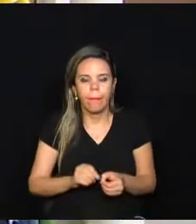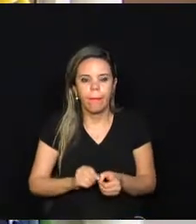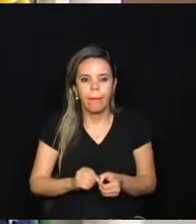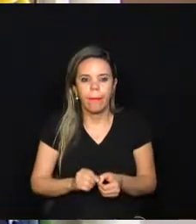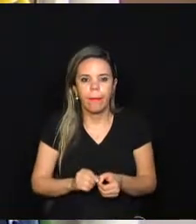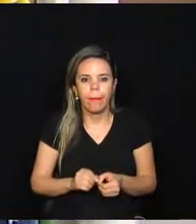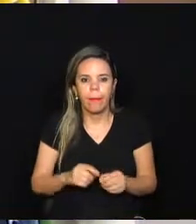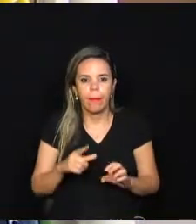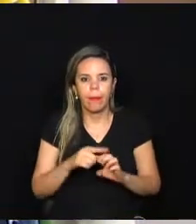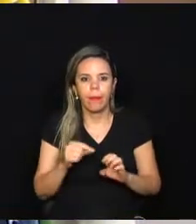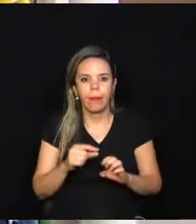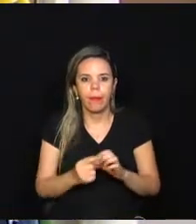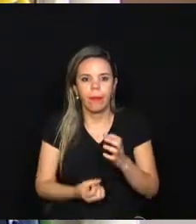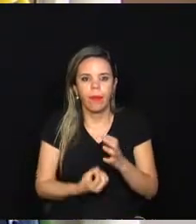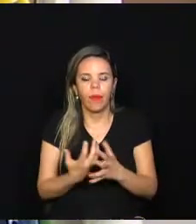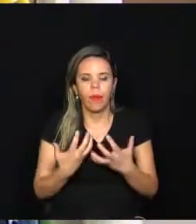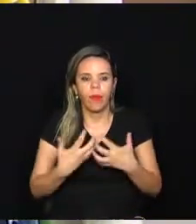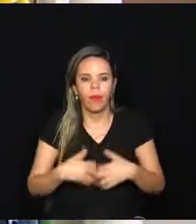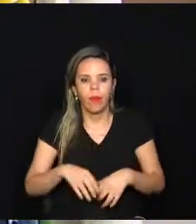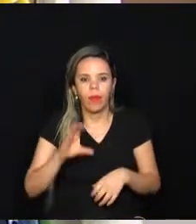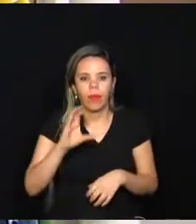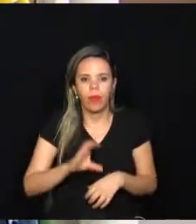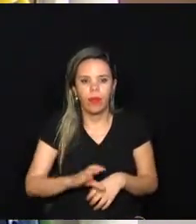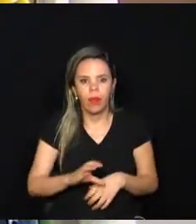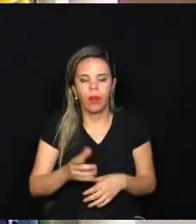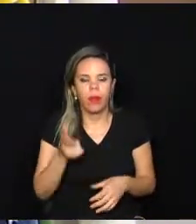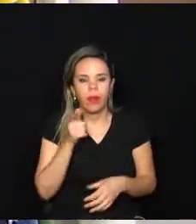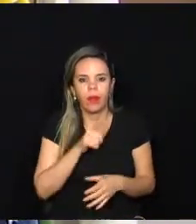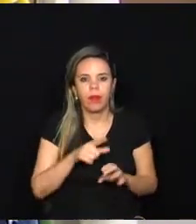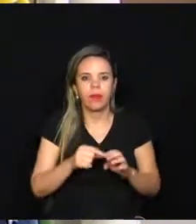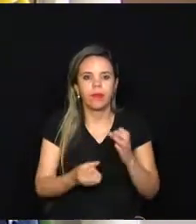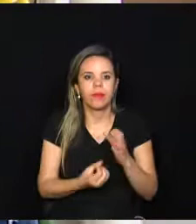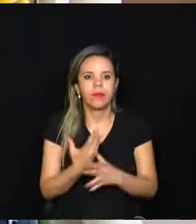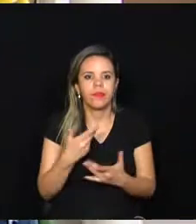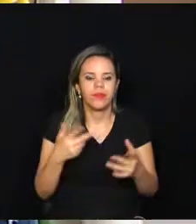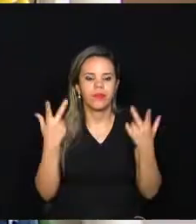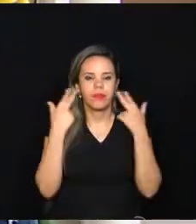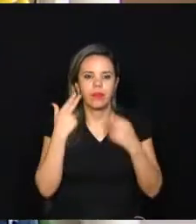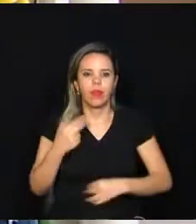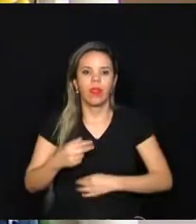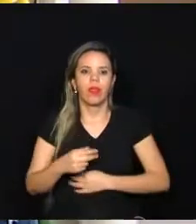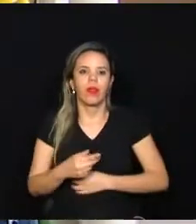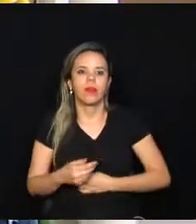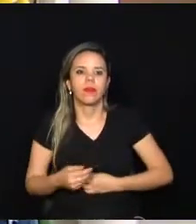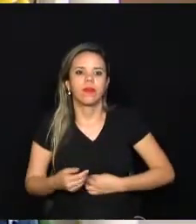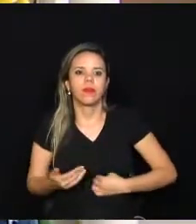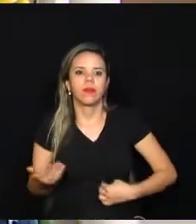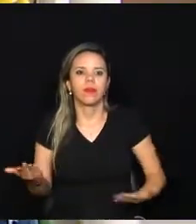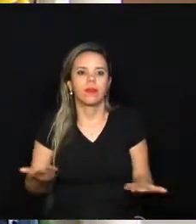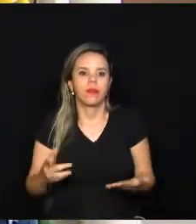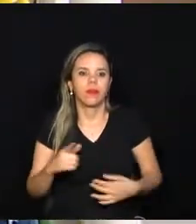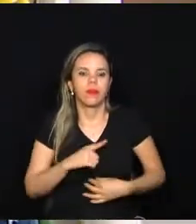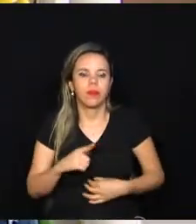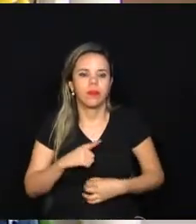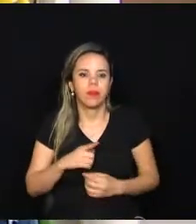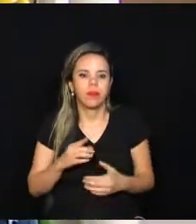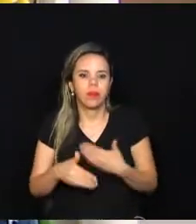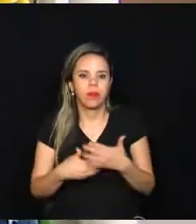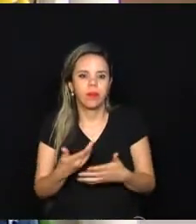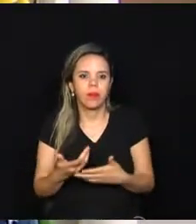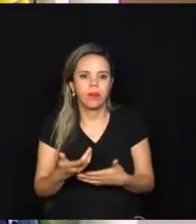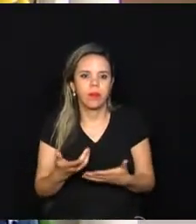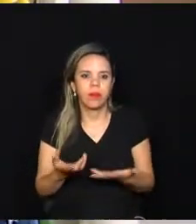o empreendimento, o cidadão, ele queira empreender, né? Seja uma coisa natural. Hoje a gente tem a tendência de querer